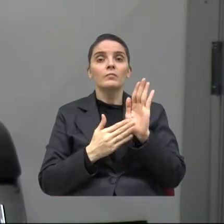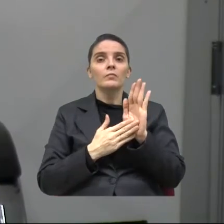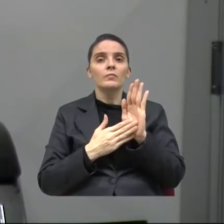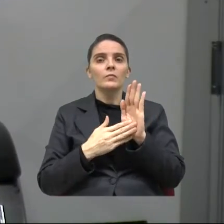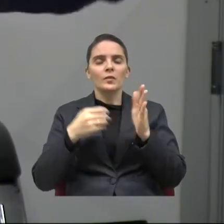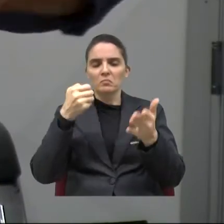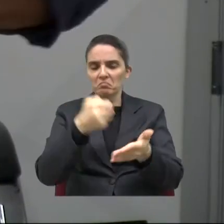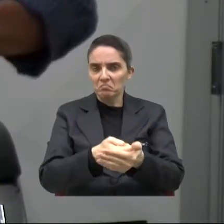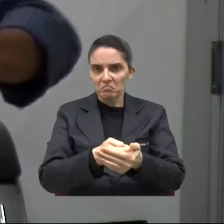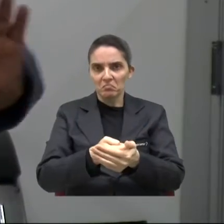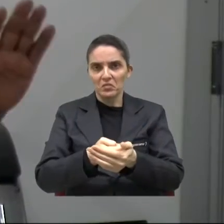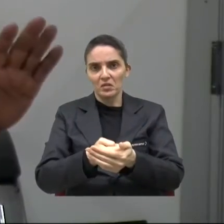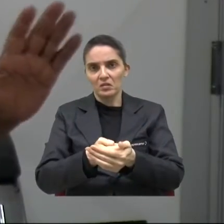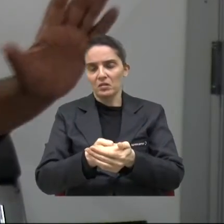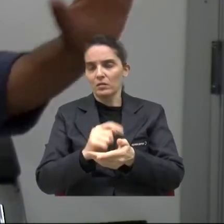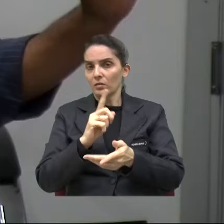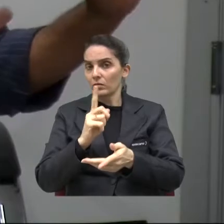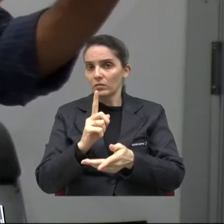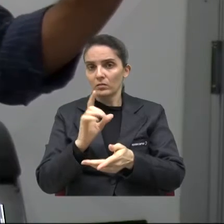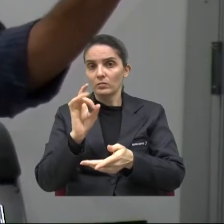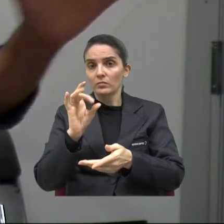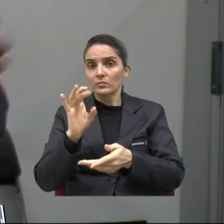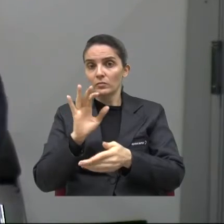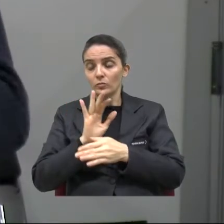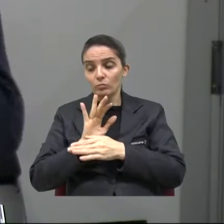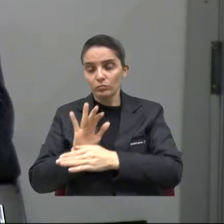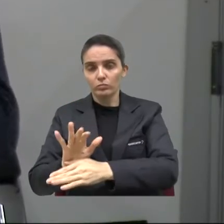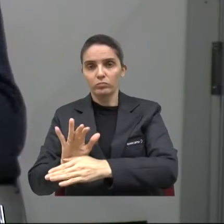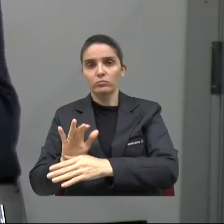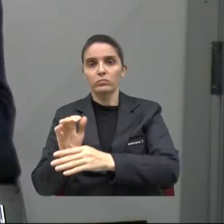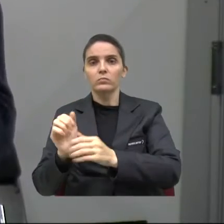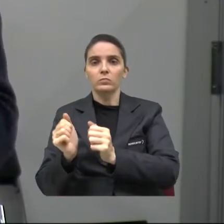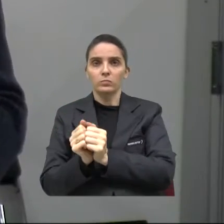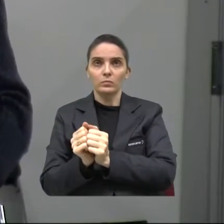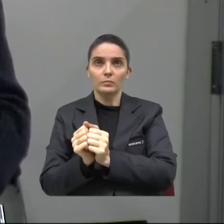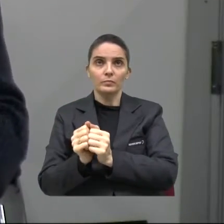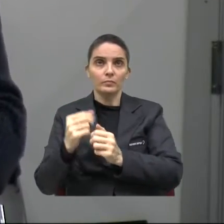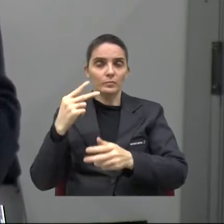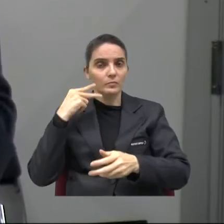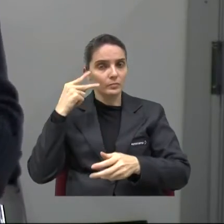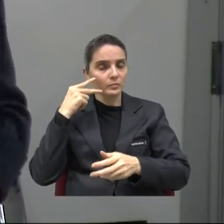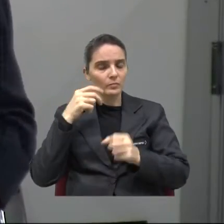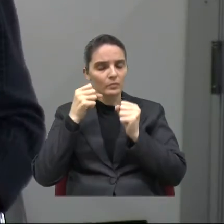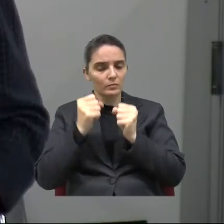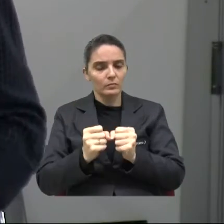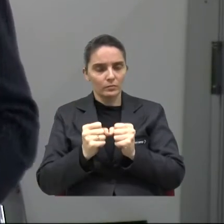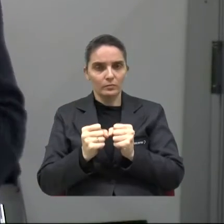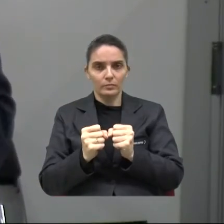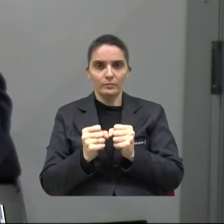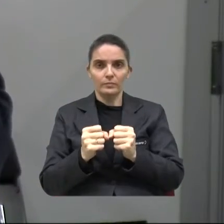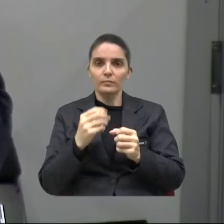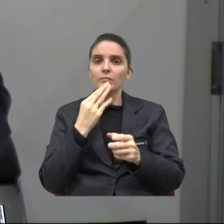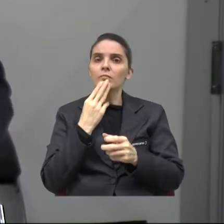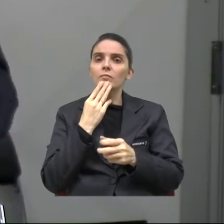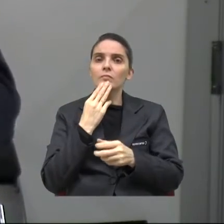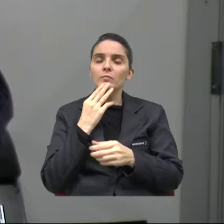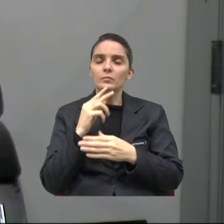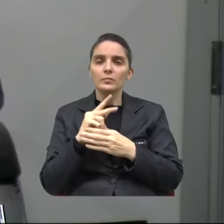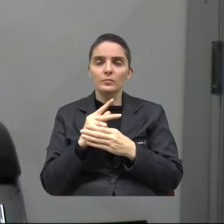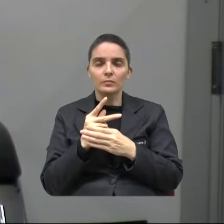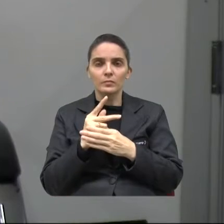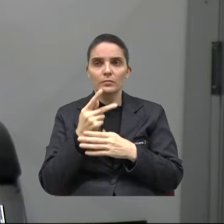barrar, de postergar. A comissão vai acompanhar paralelamente. Essa casa tem um dever de acompanhar. Vejo aqui o Vaguinho, o Helder, falar tanto